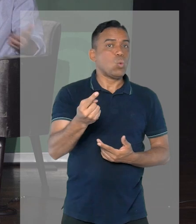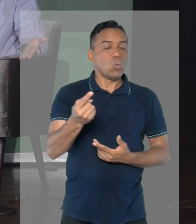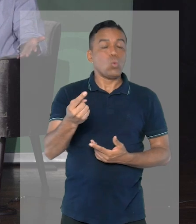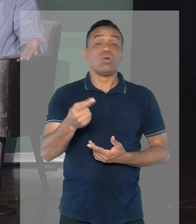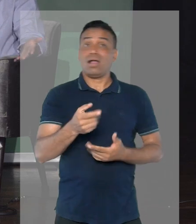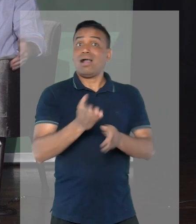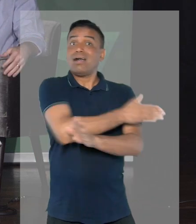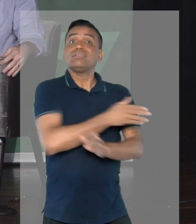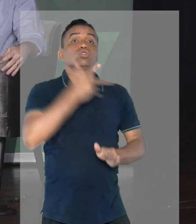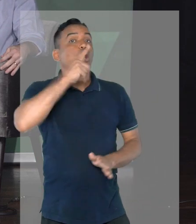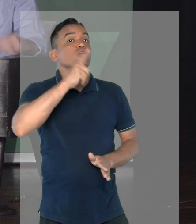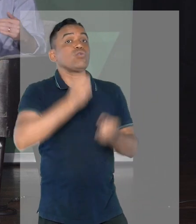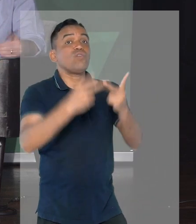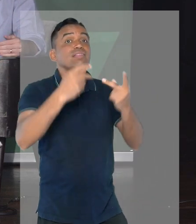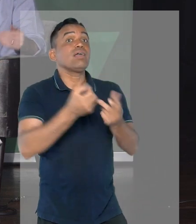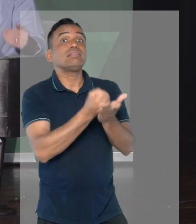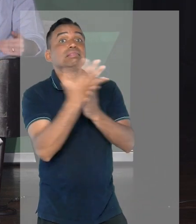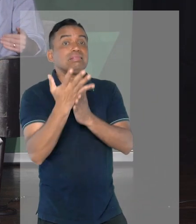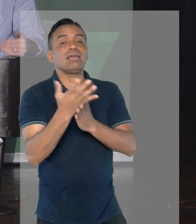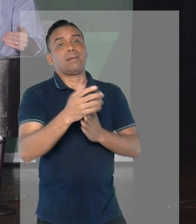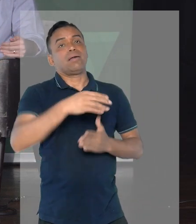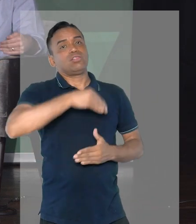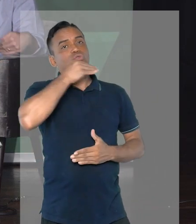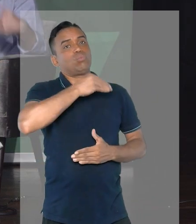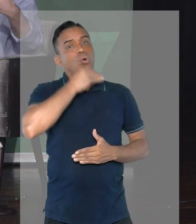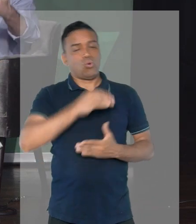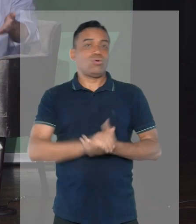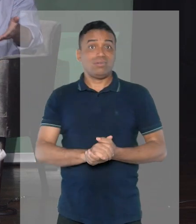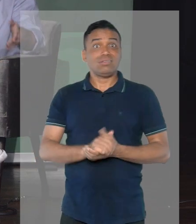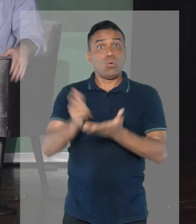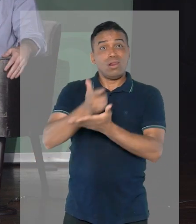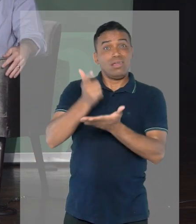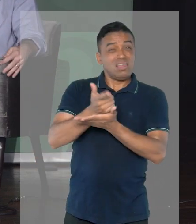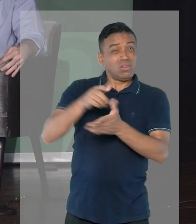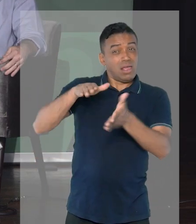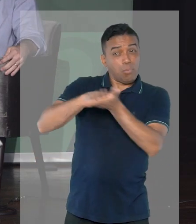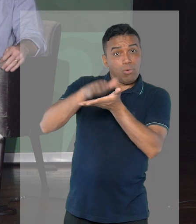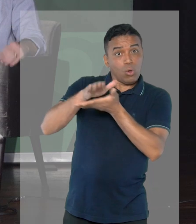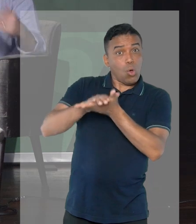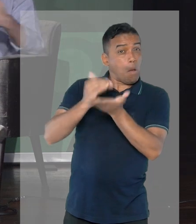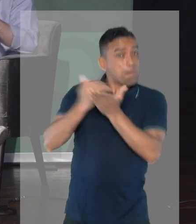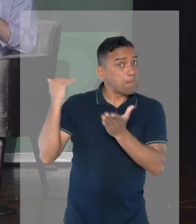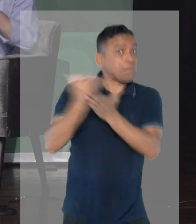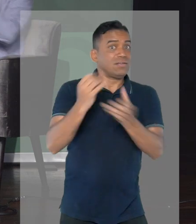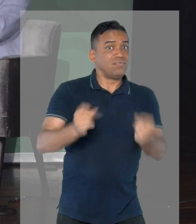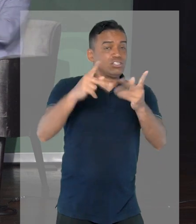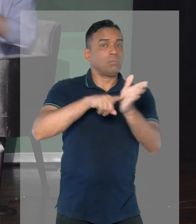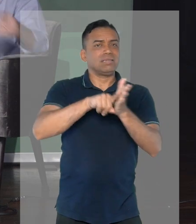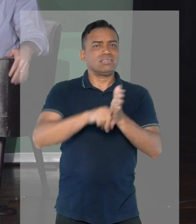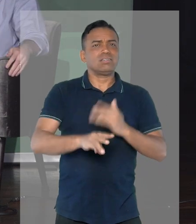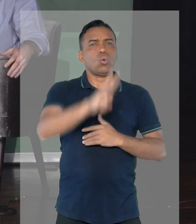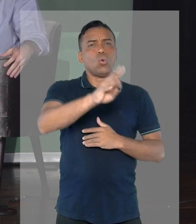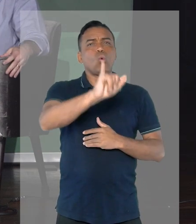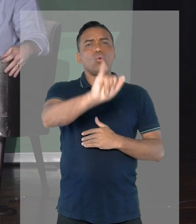isso foi o Drummond. Assim, quando o Drummond lançou A Mar se Aprende Amando, ele ficou na lista de mais vendidos. Quem fez essa pesquisa foi o